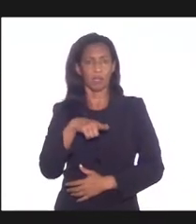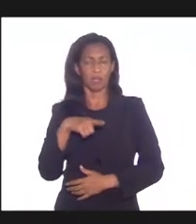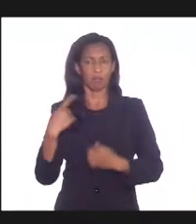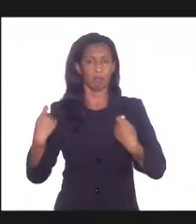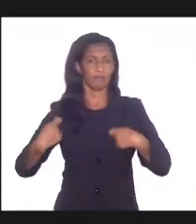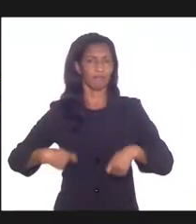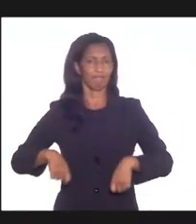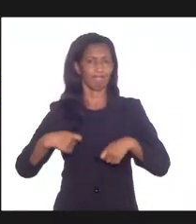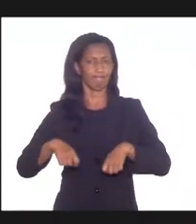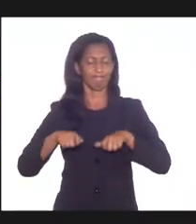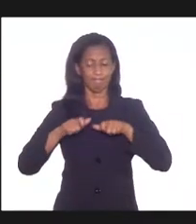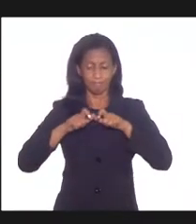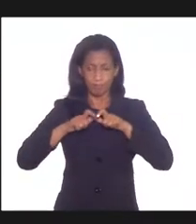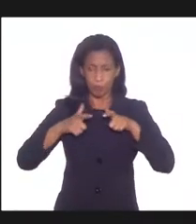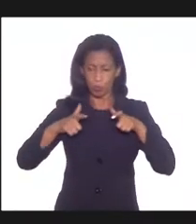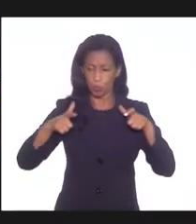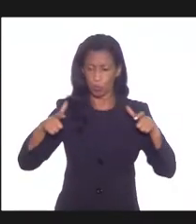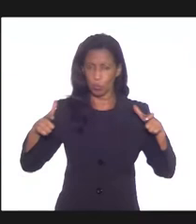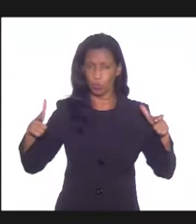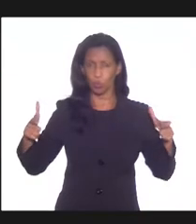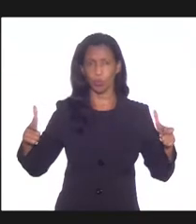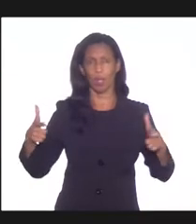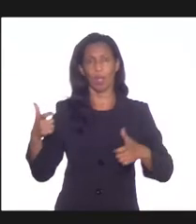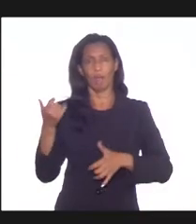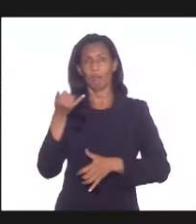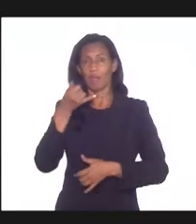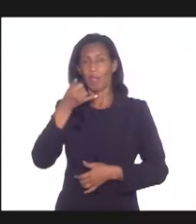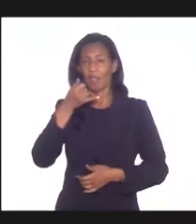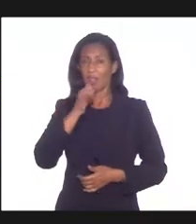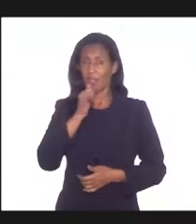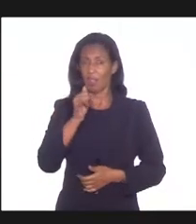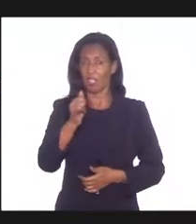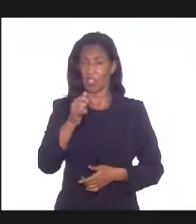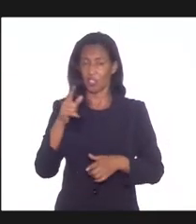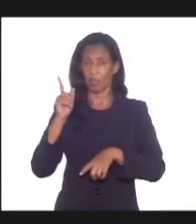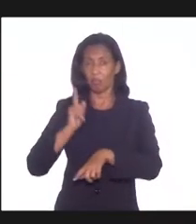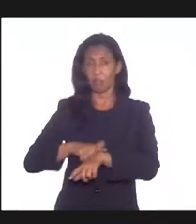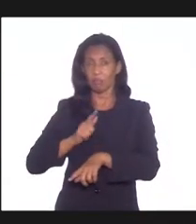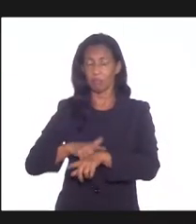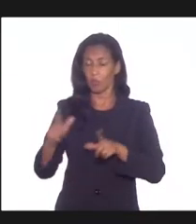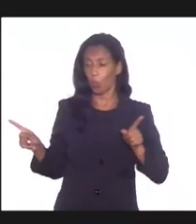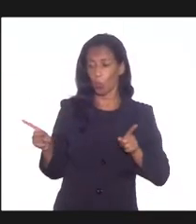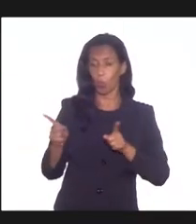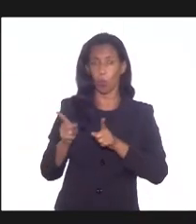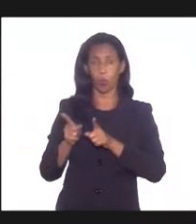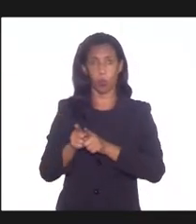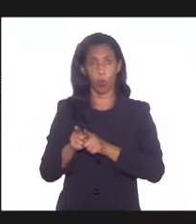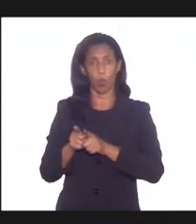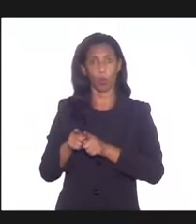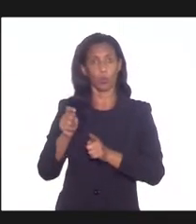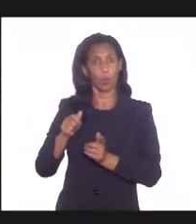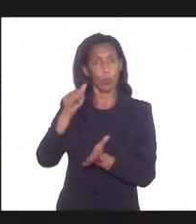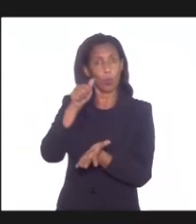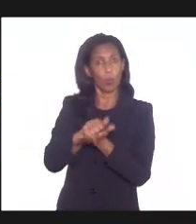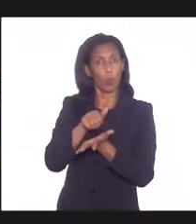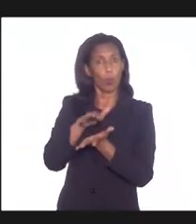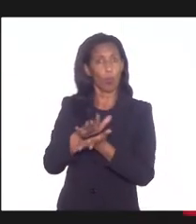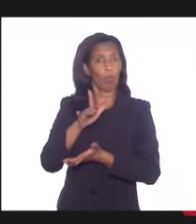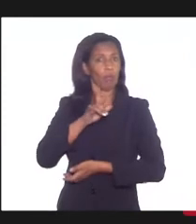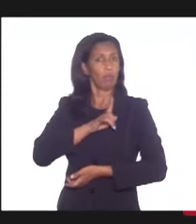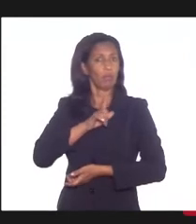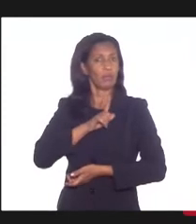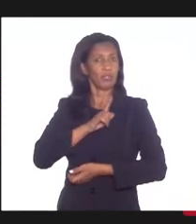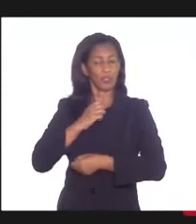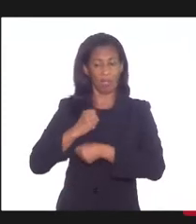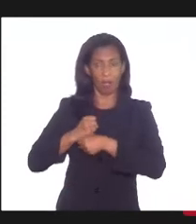necessidade de ampliar a oferta de energia elétrica no curto prazo, sob pena de nós termos os próximos anos